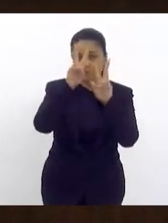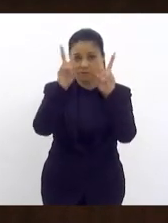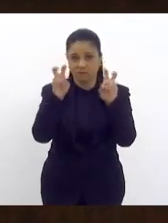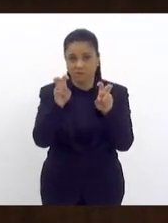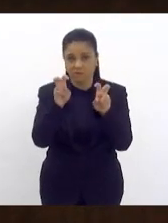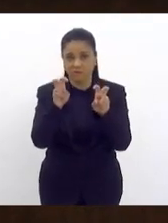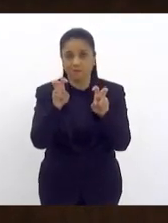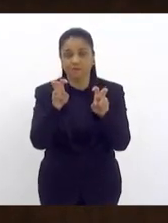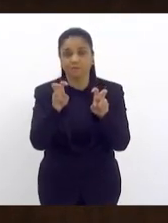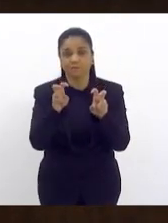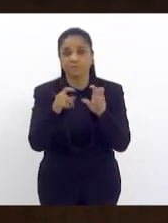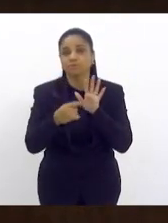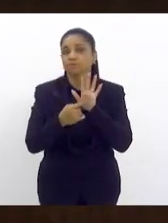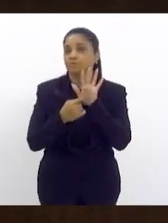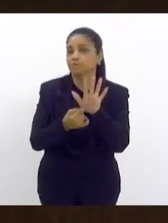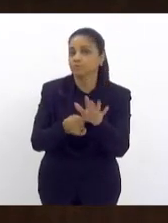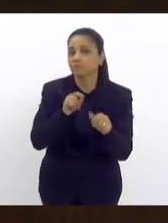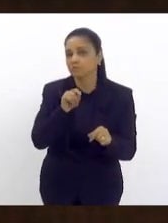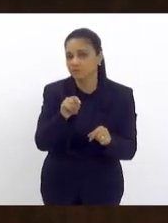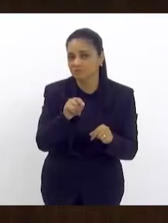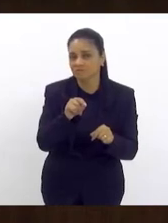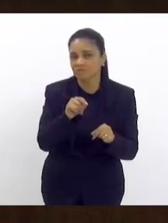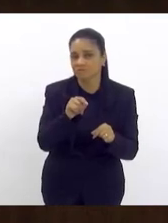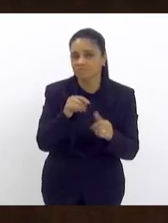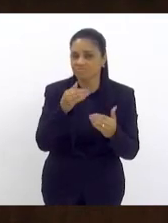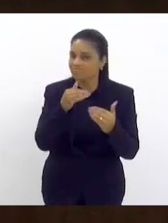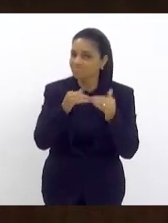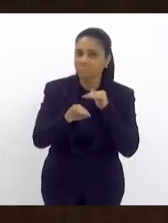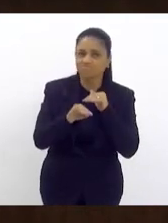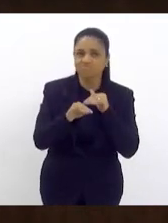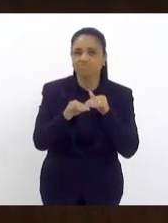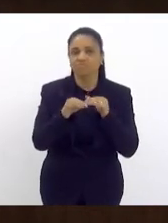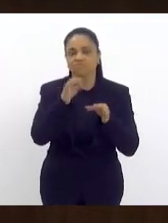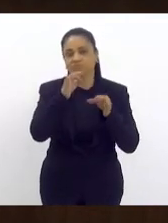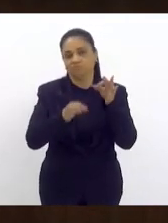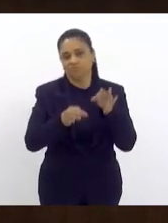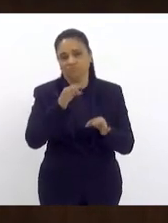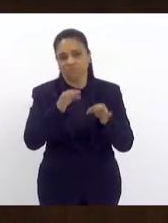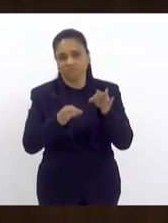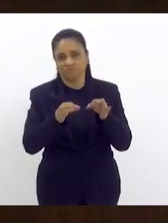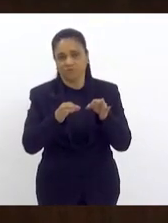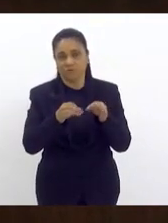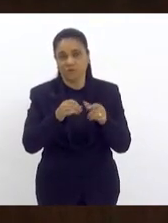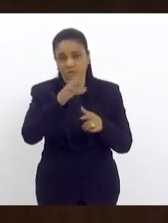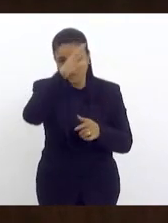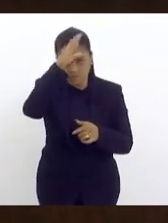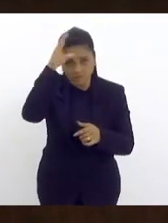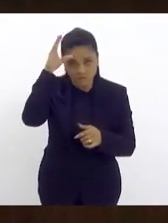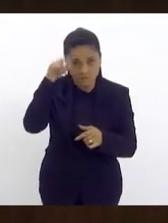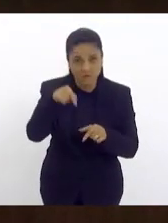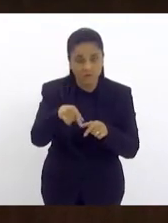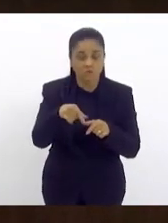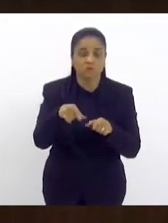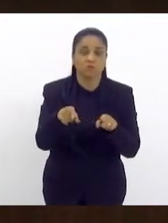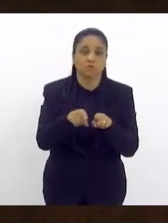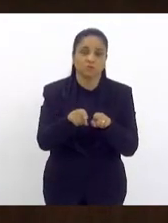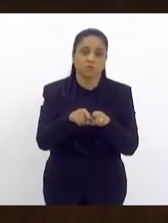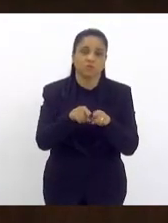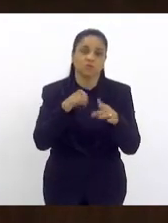poderá trazer mais insegurança jurídica tanto para os fornecedores quanto para os consumidores